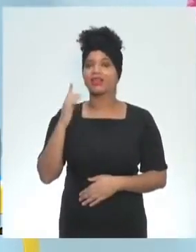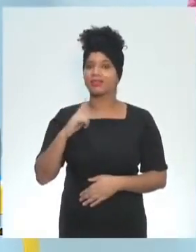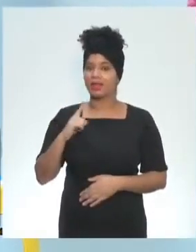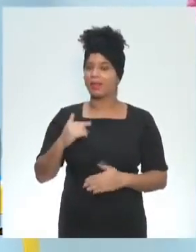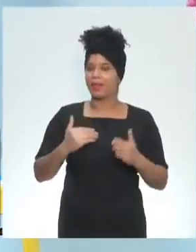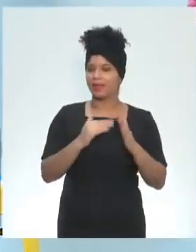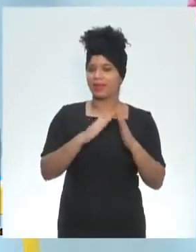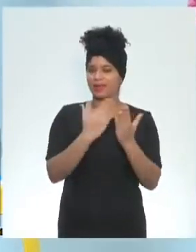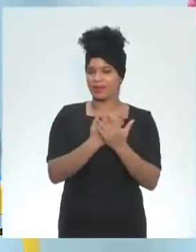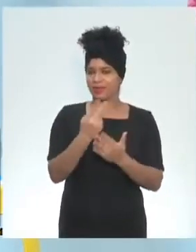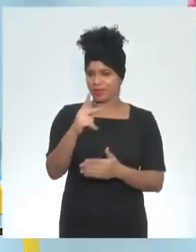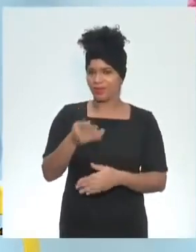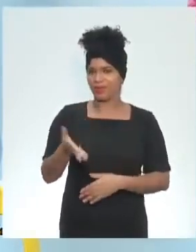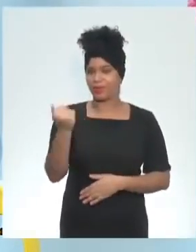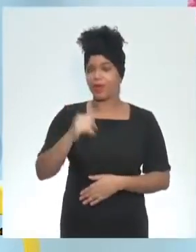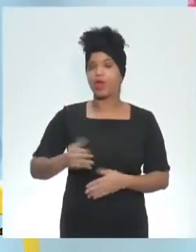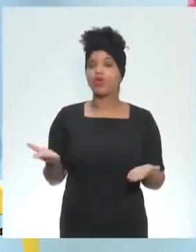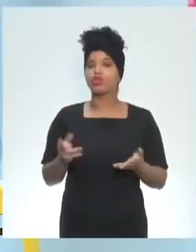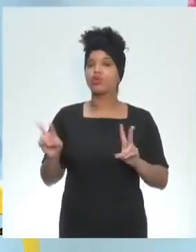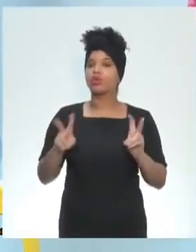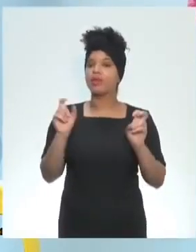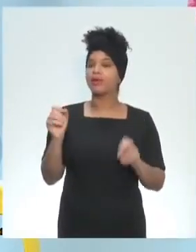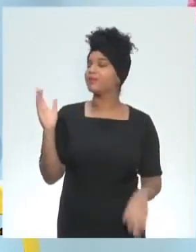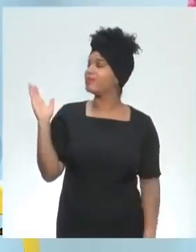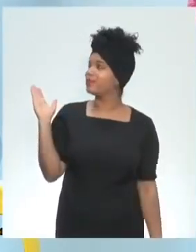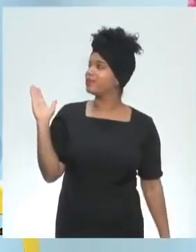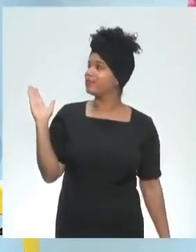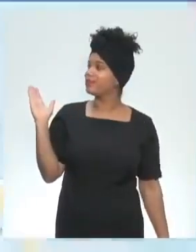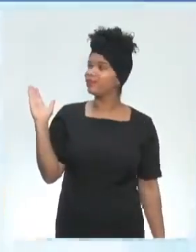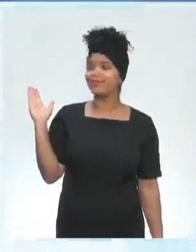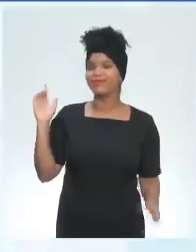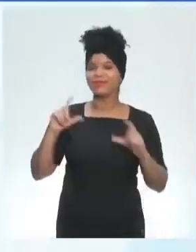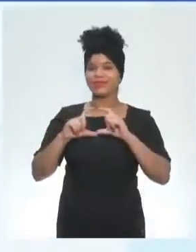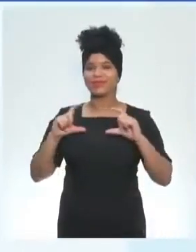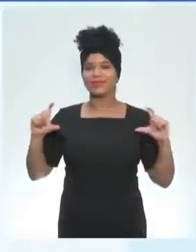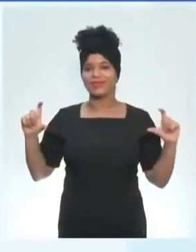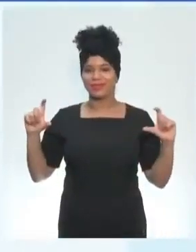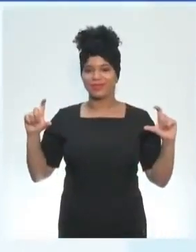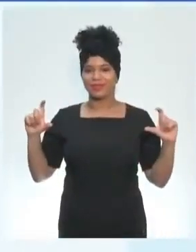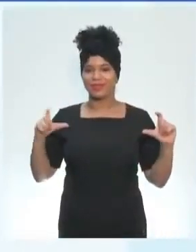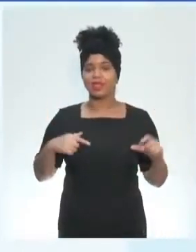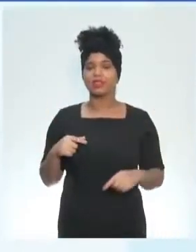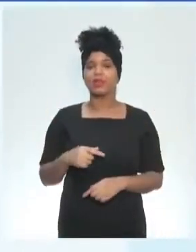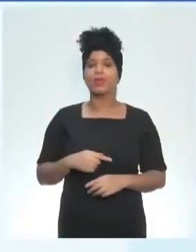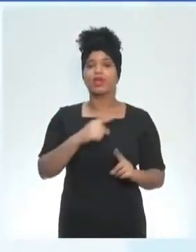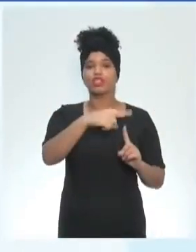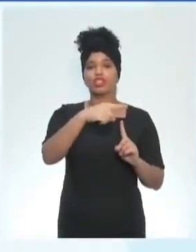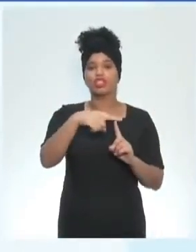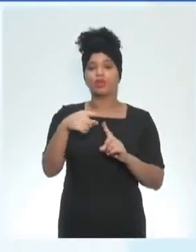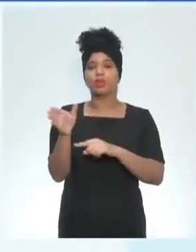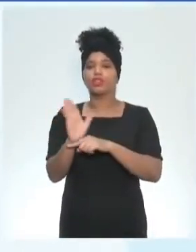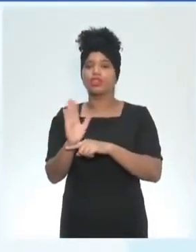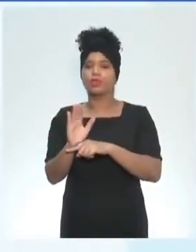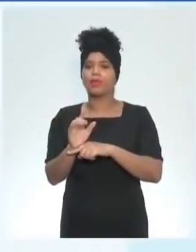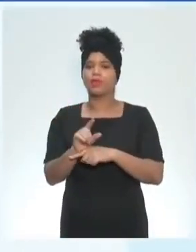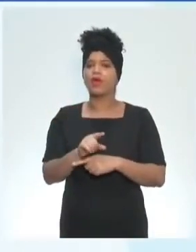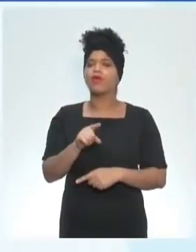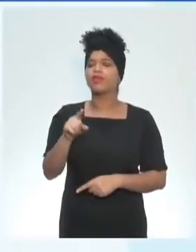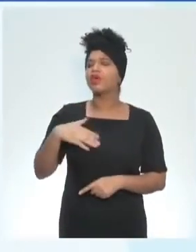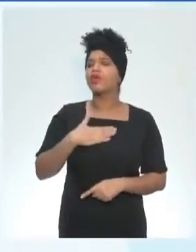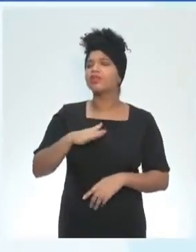e vai para frente tranquilo o tema da nossa aula tá aí aparecendo na tela para vocês no James worthy is your